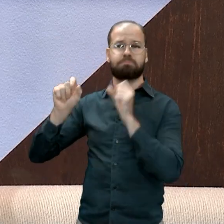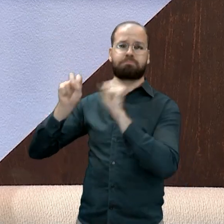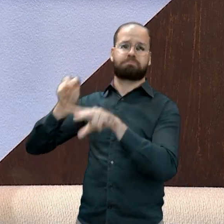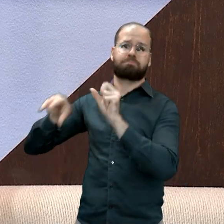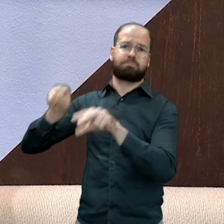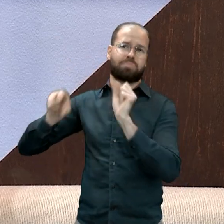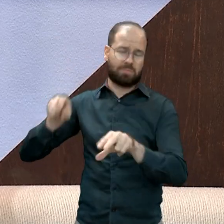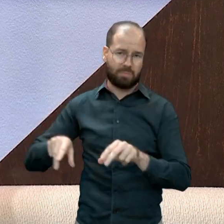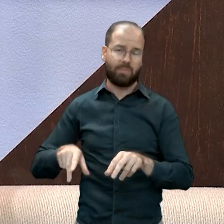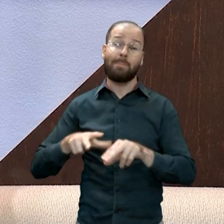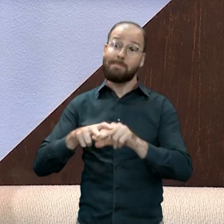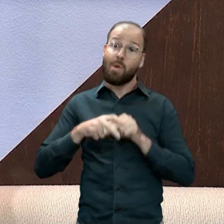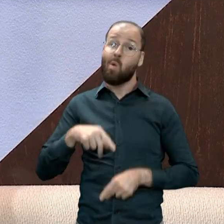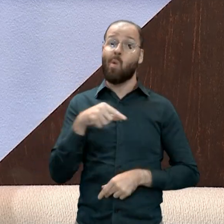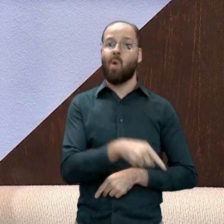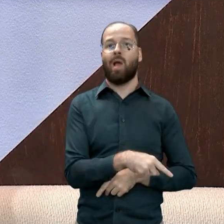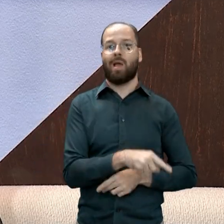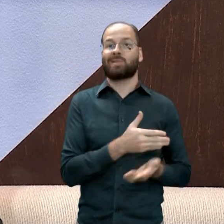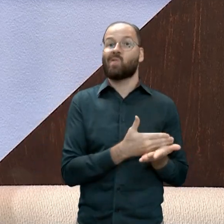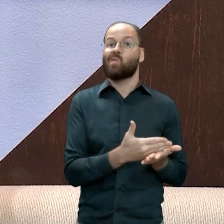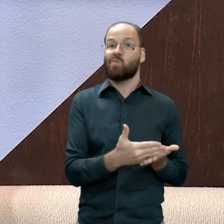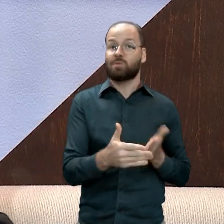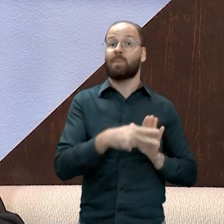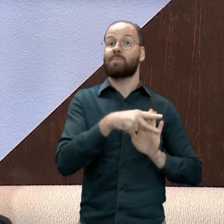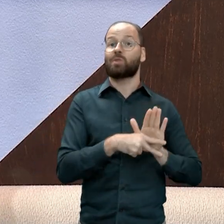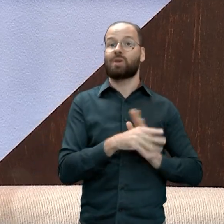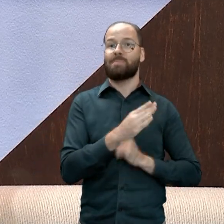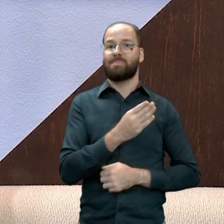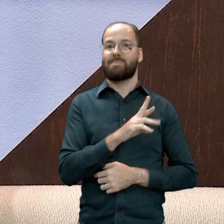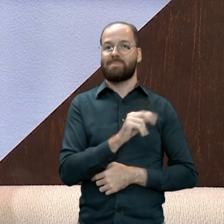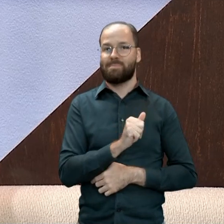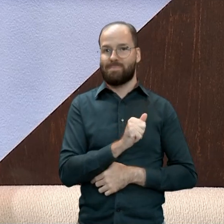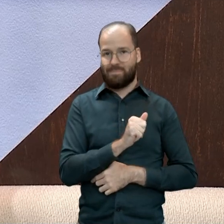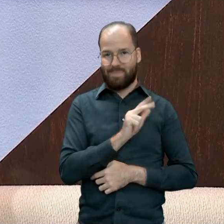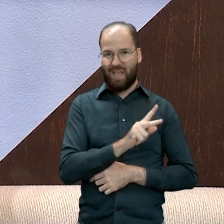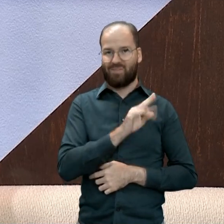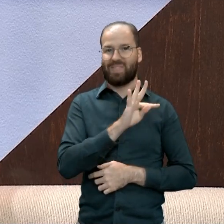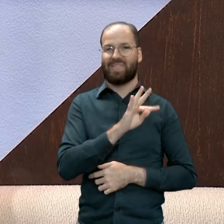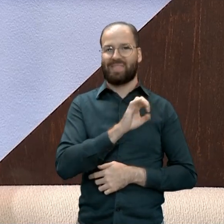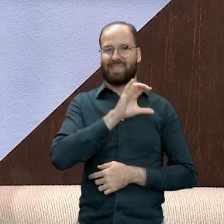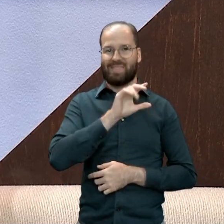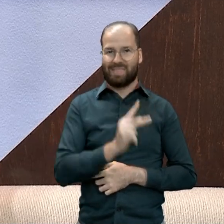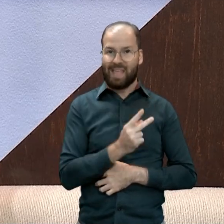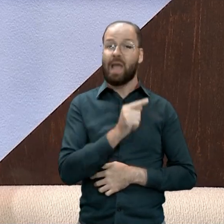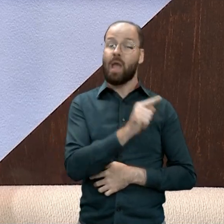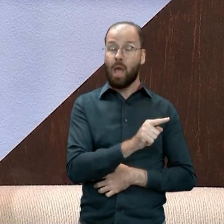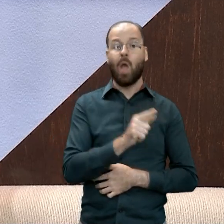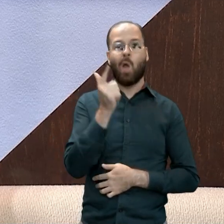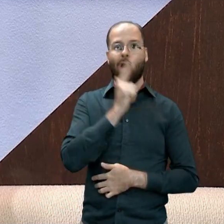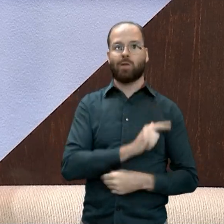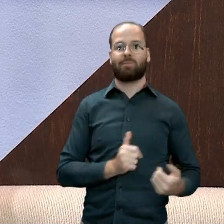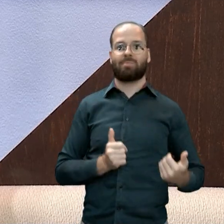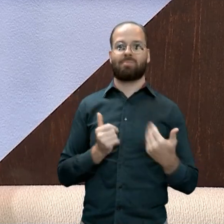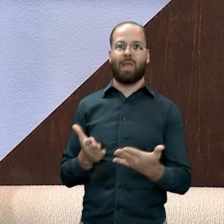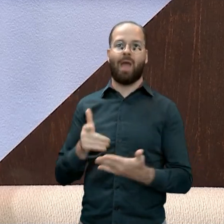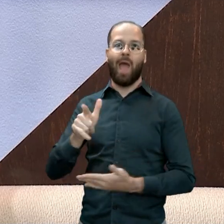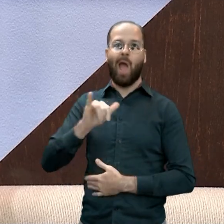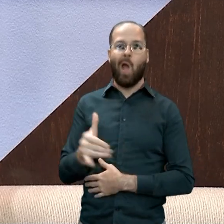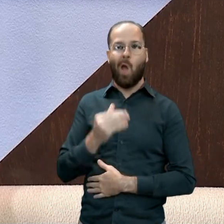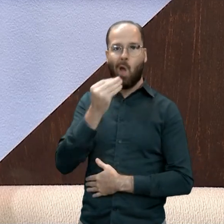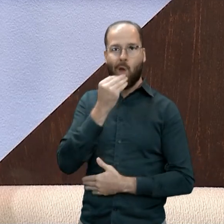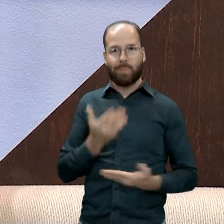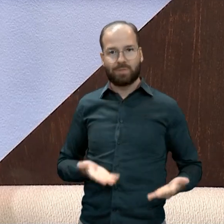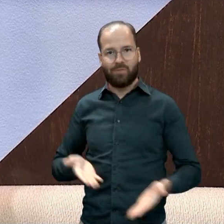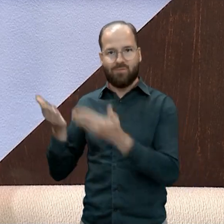esse projeto Brafitec, que propiciou, né, a ida, a mobilidade de alunos de graduação. Com Portugal a gente